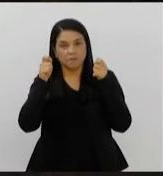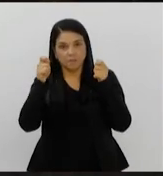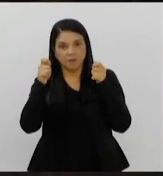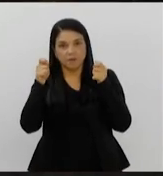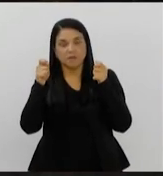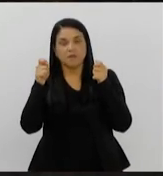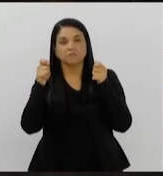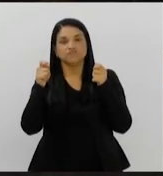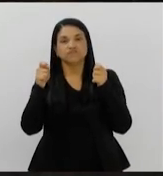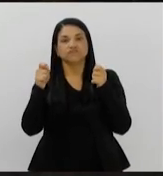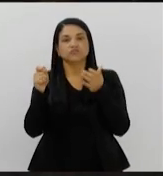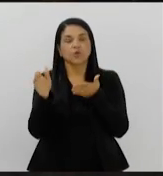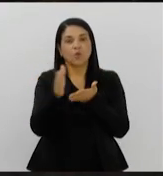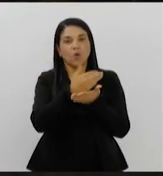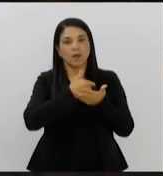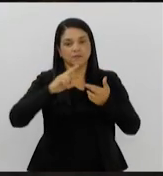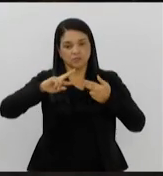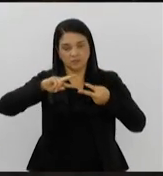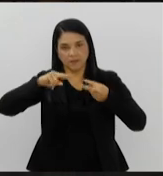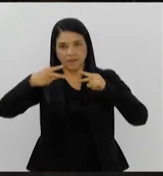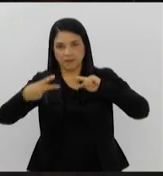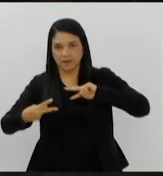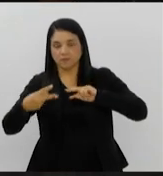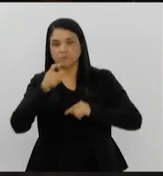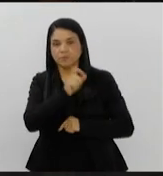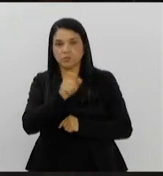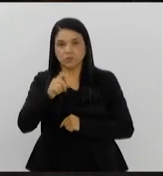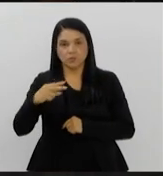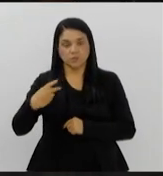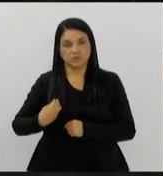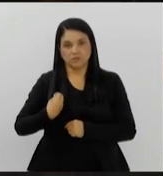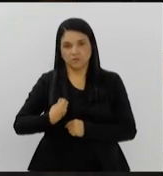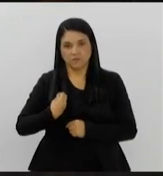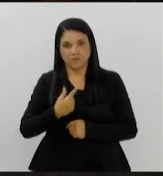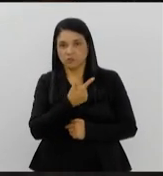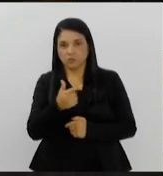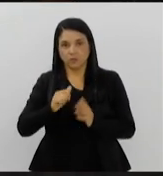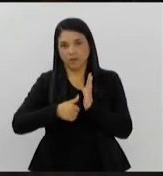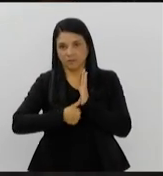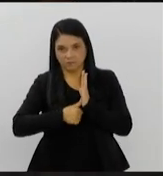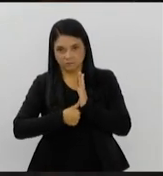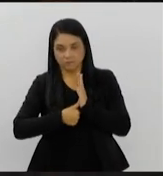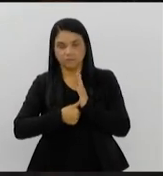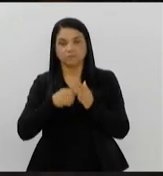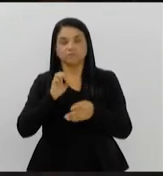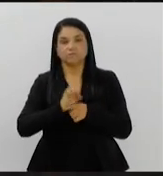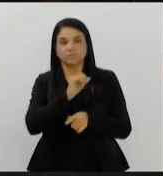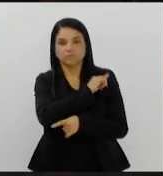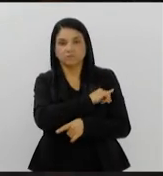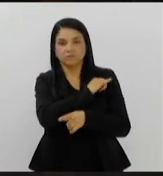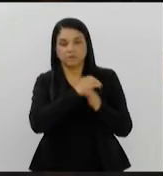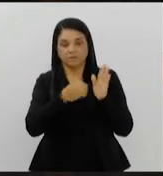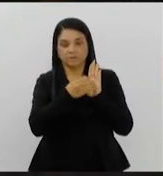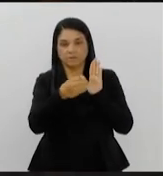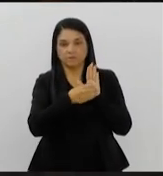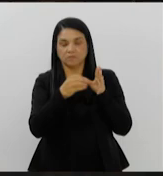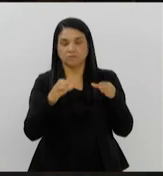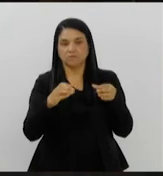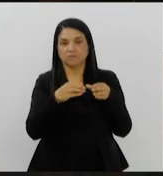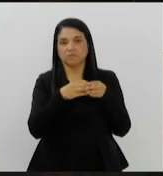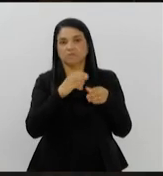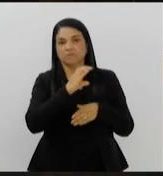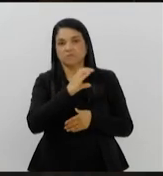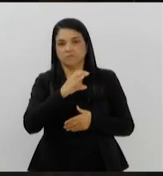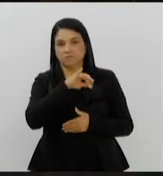de coleta de DNA de pessoas vivas sem identificação no âmbito do Estado do Rio de Janeiro. Pendente dos pareceres das comissões de Constituição e